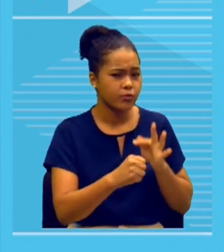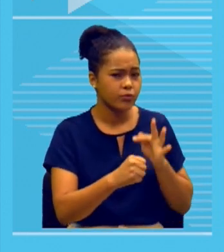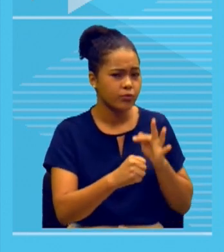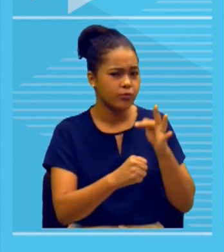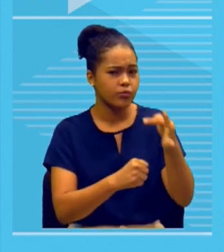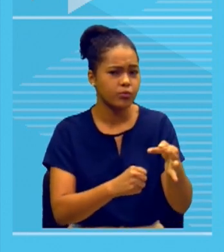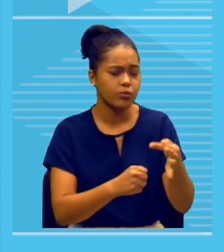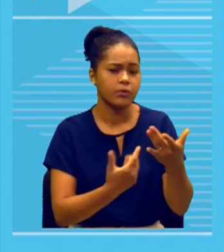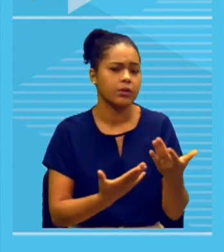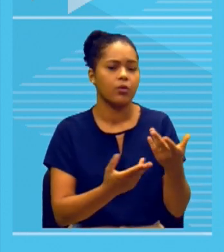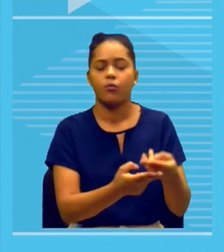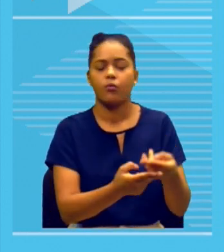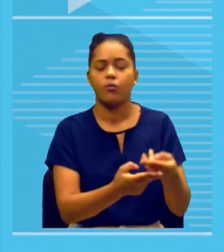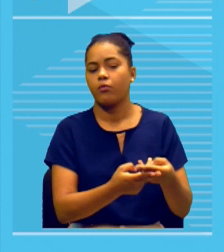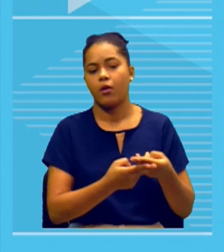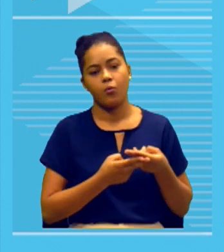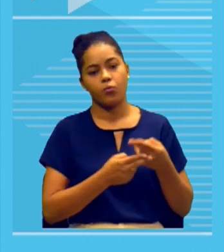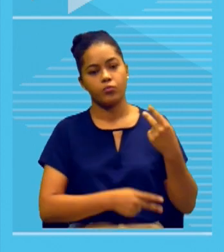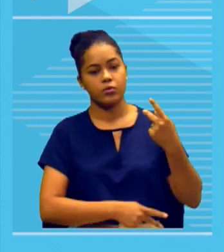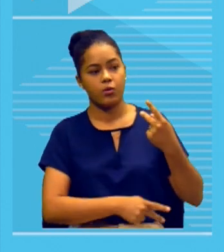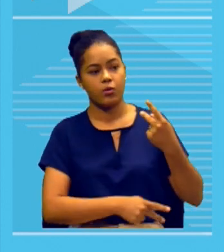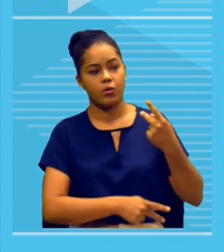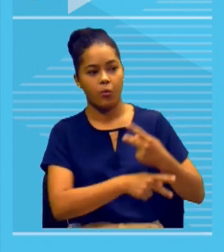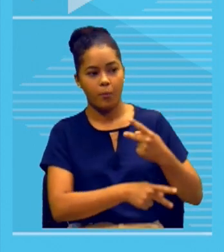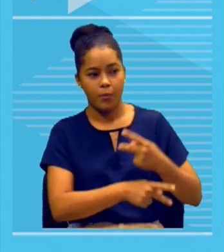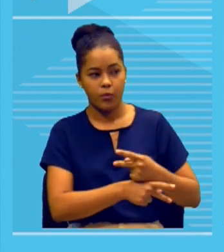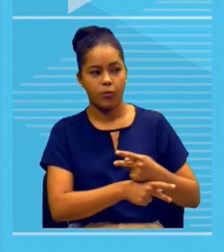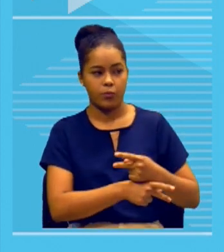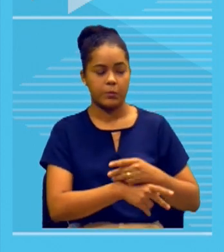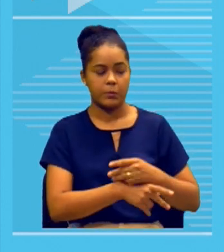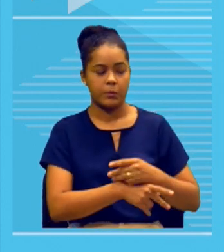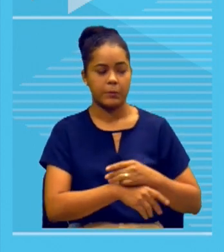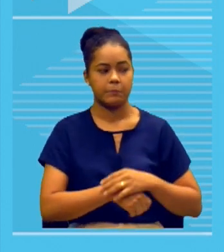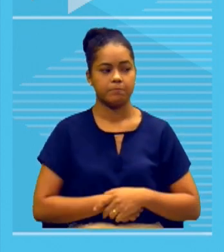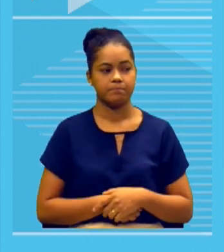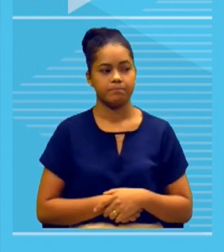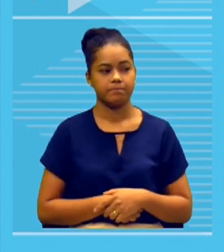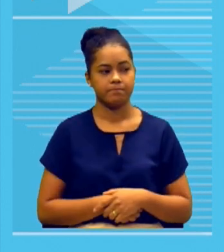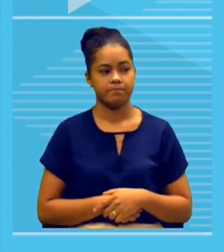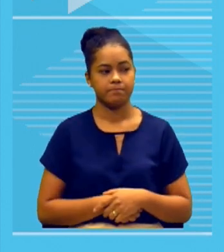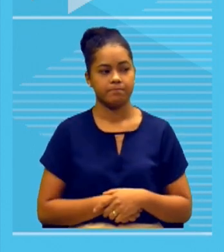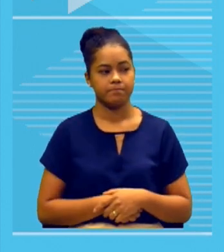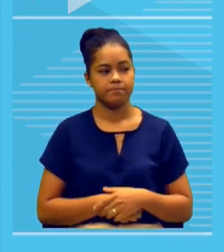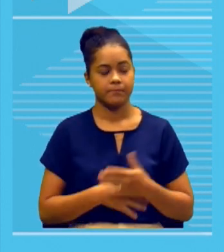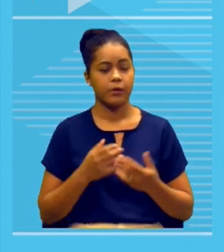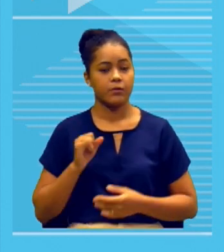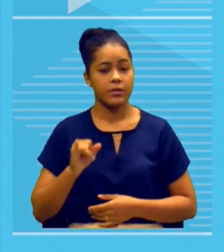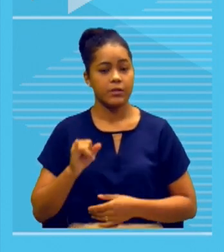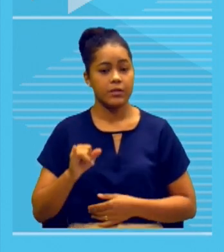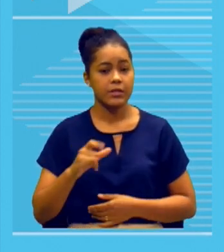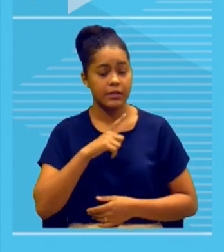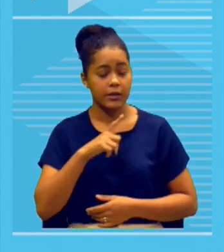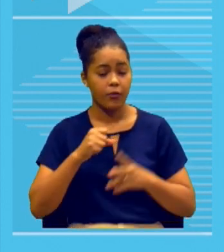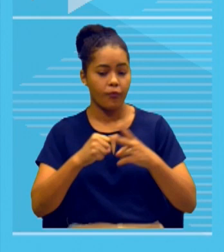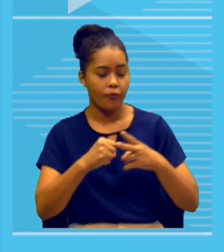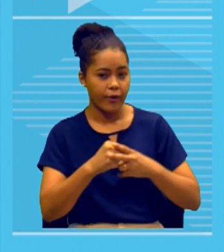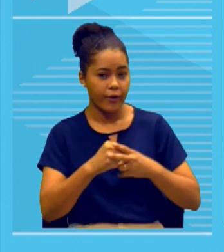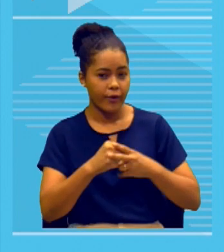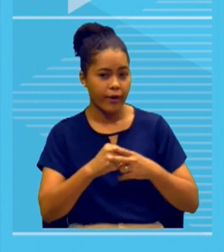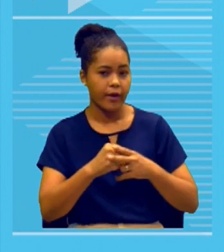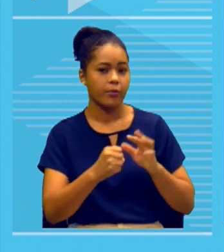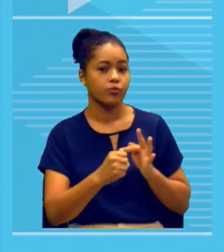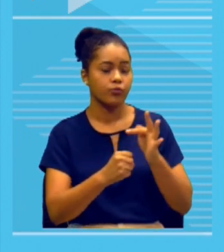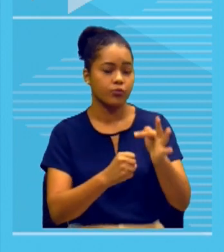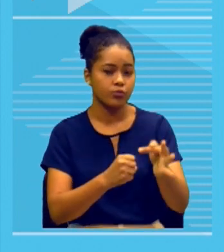todas as vezes que você tiver o verbo no futuro e tiver que colocar um pronome não havendo